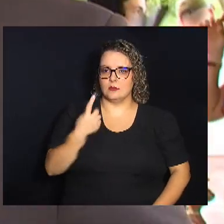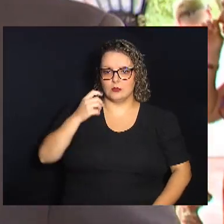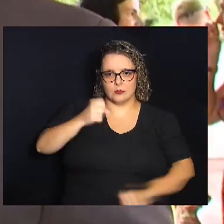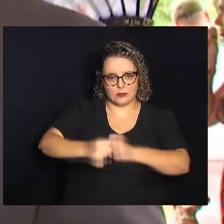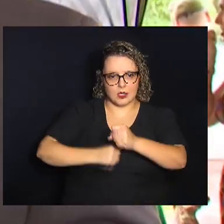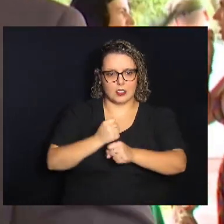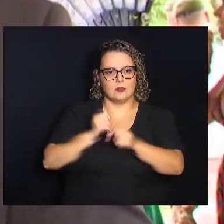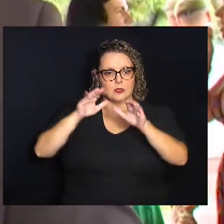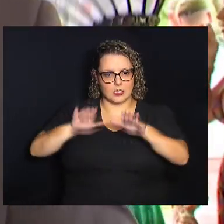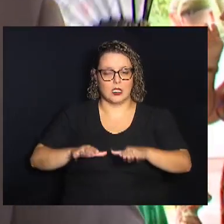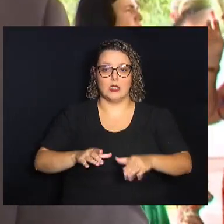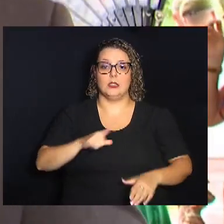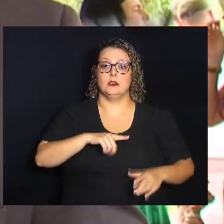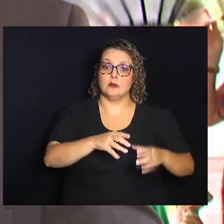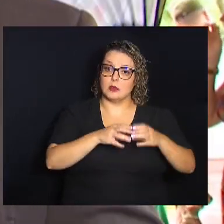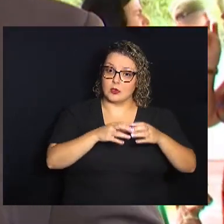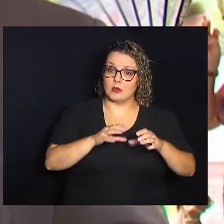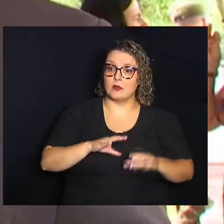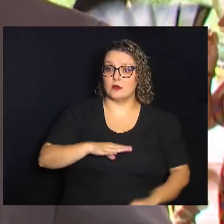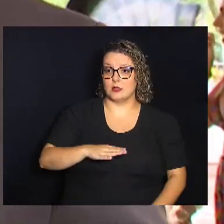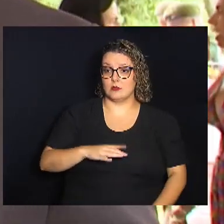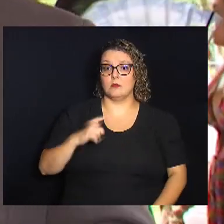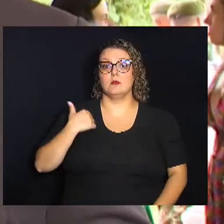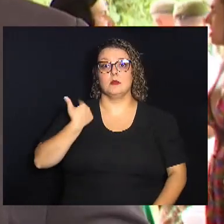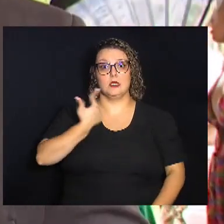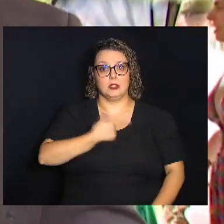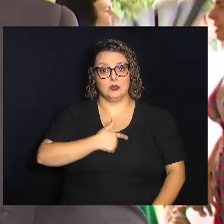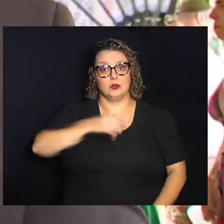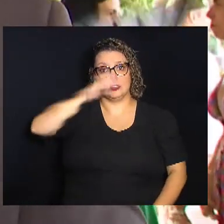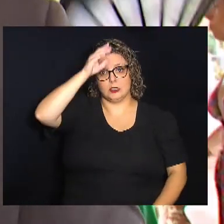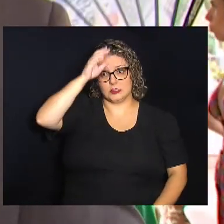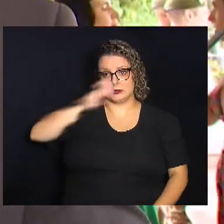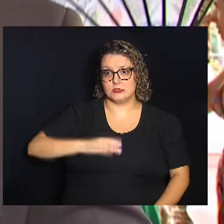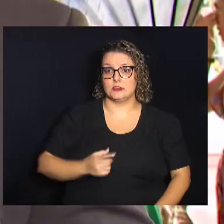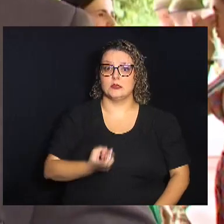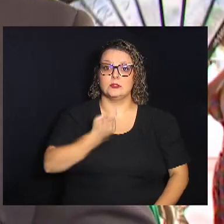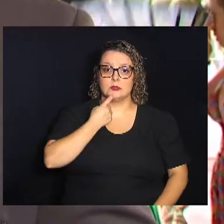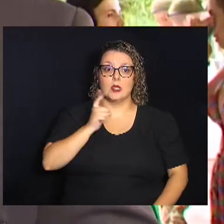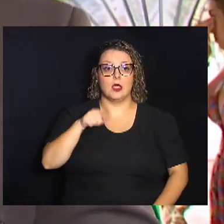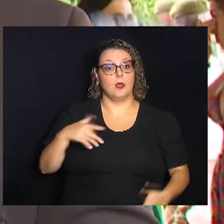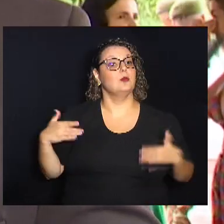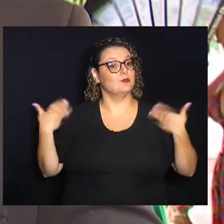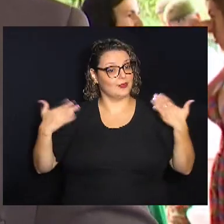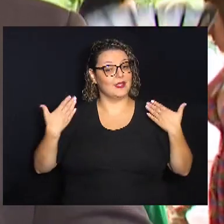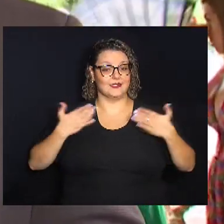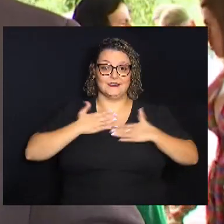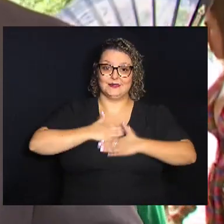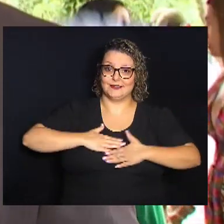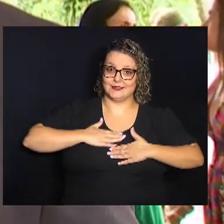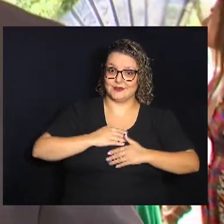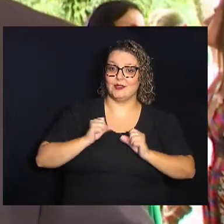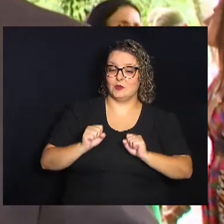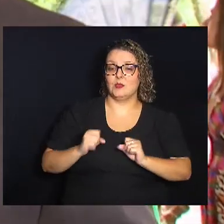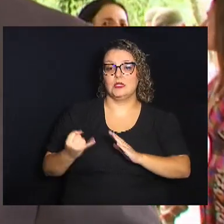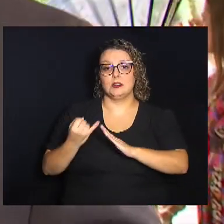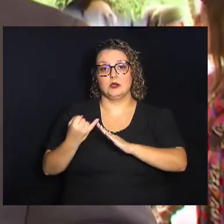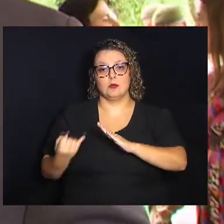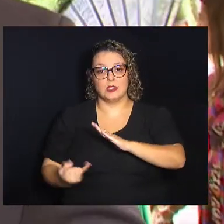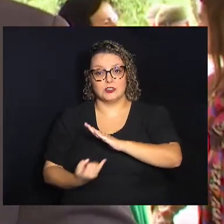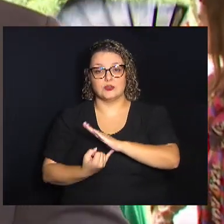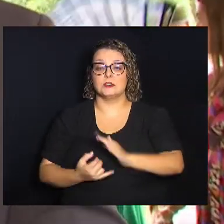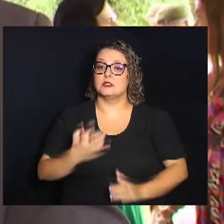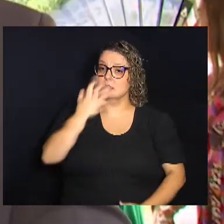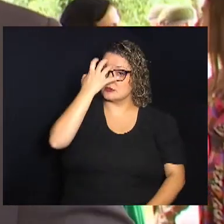uma convivência com a cidade. Para nós, campineiros, é uma alegria, é uma satisfação a gente poder ter uma instituição tão séria e